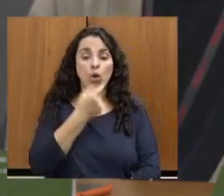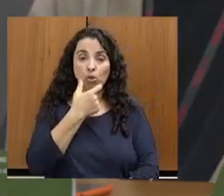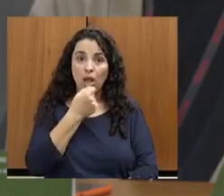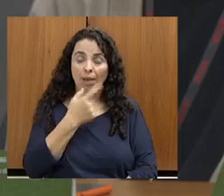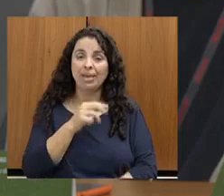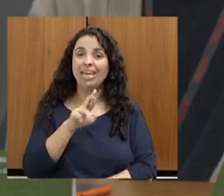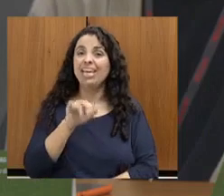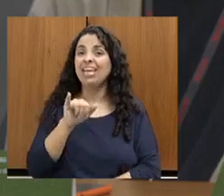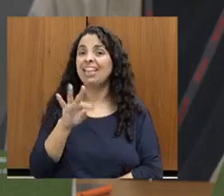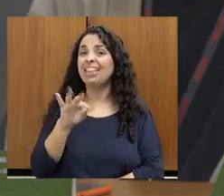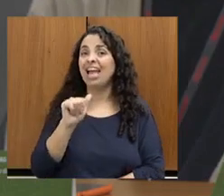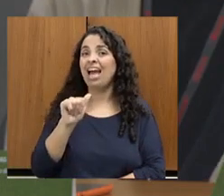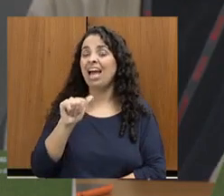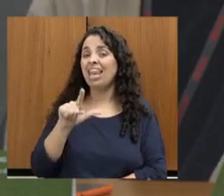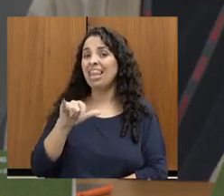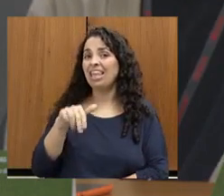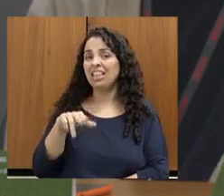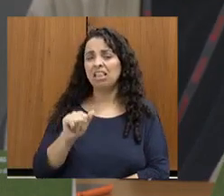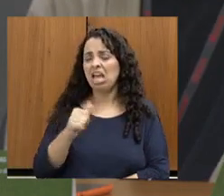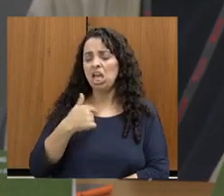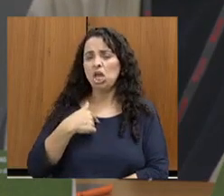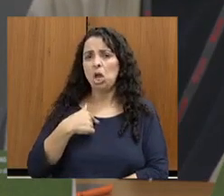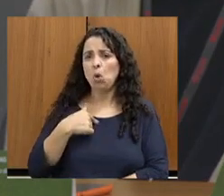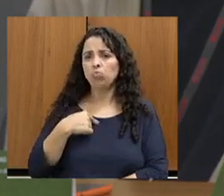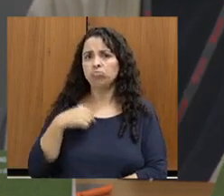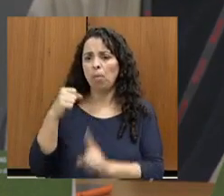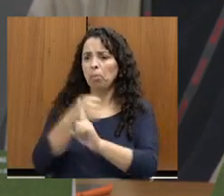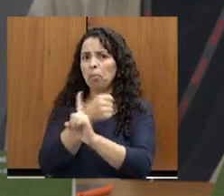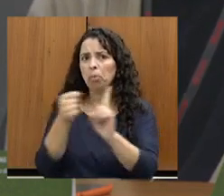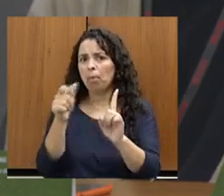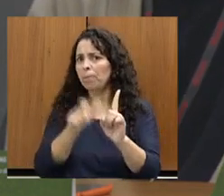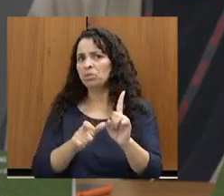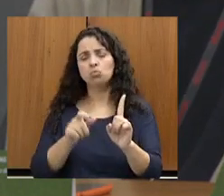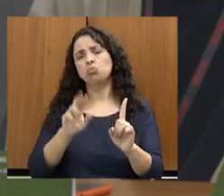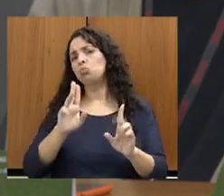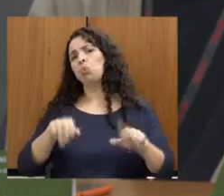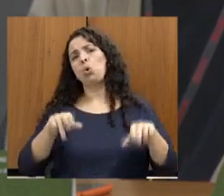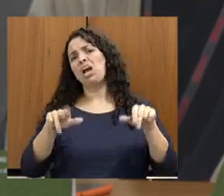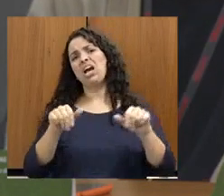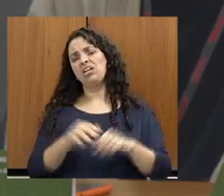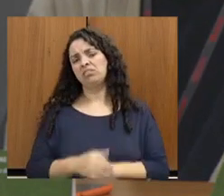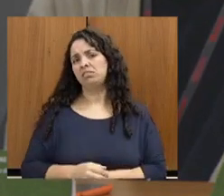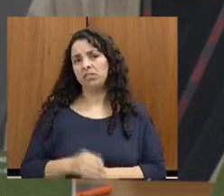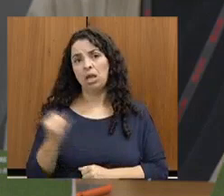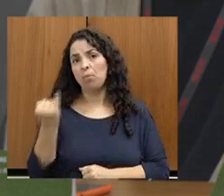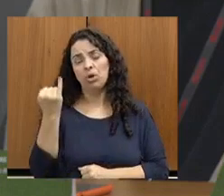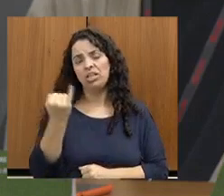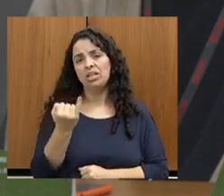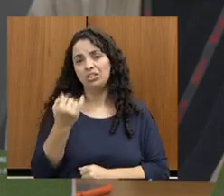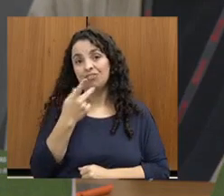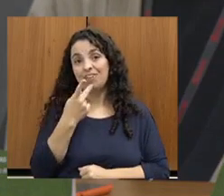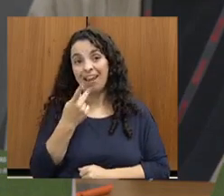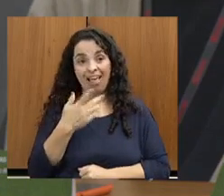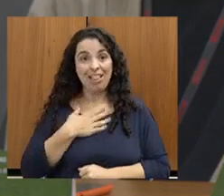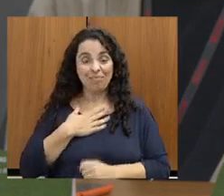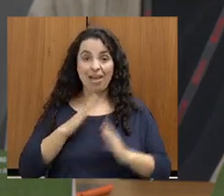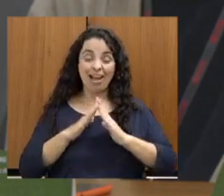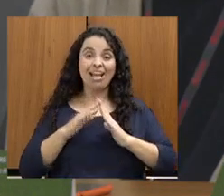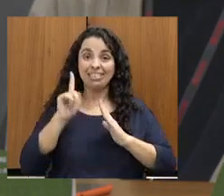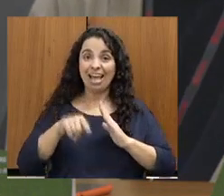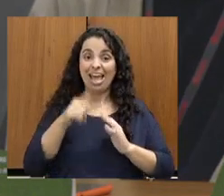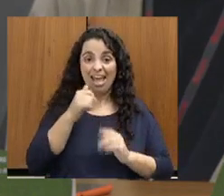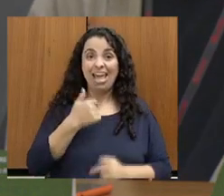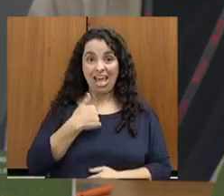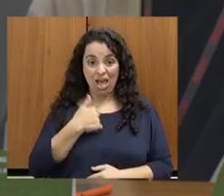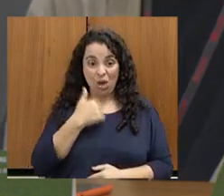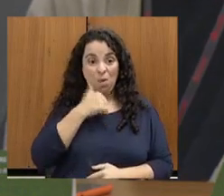Então, eu acho importante eu também falar sobre o meu TDAH. Lá em casa, somos dois neurodivergentes, uma mãe com TDAH, com